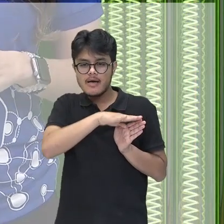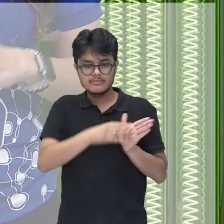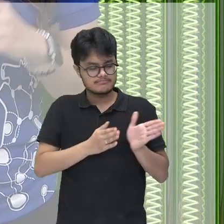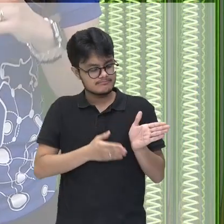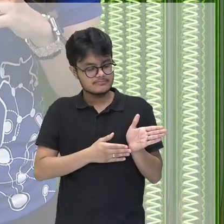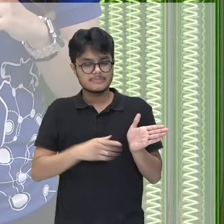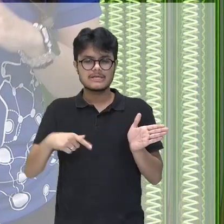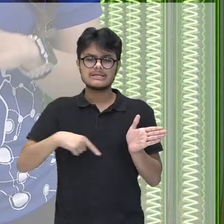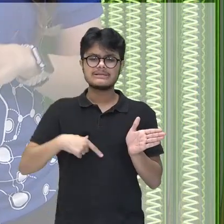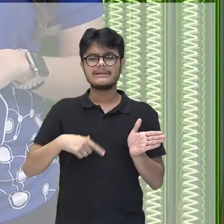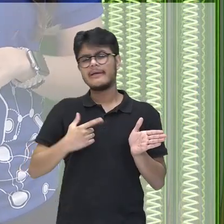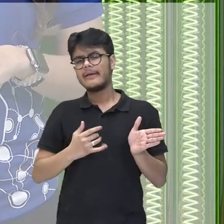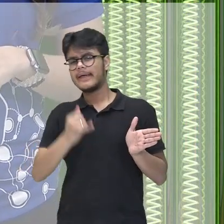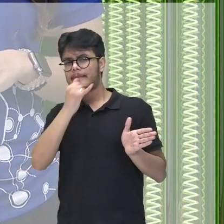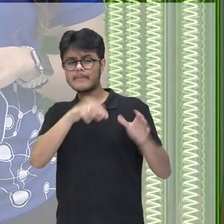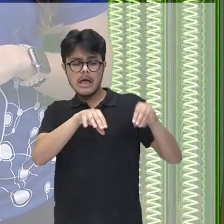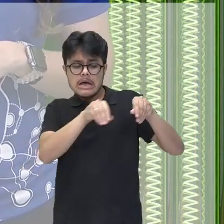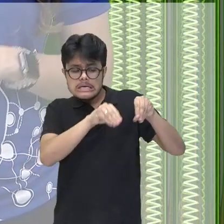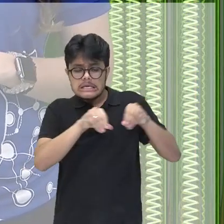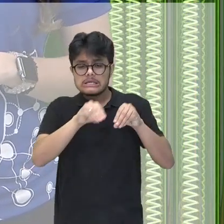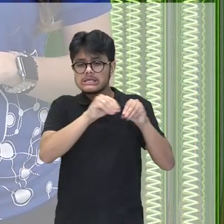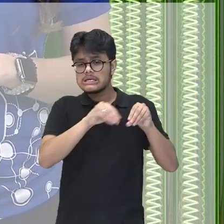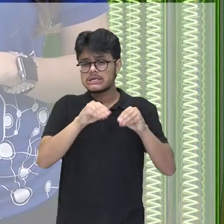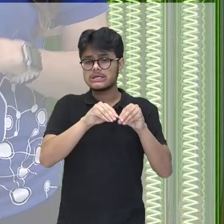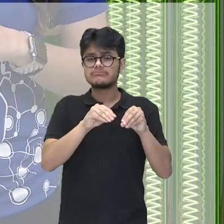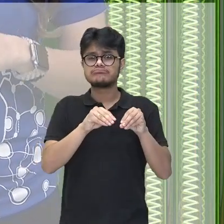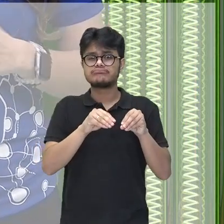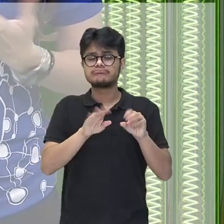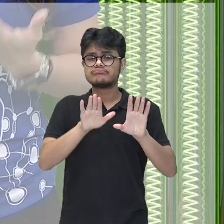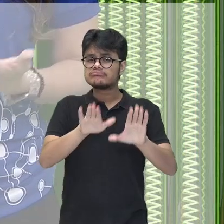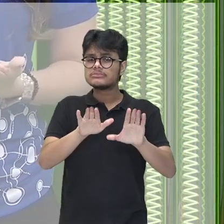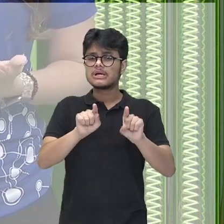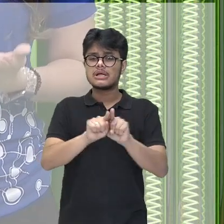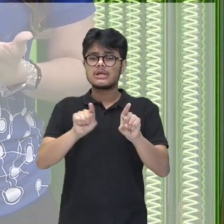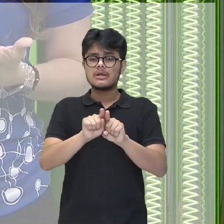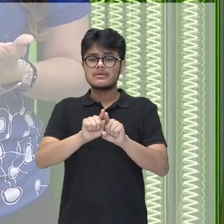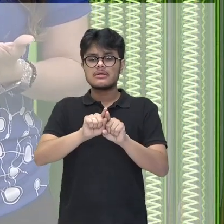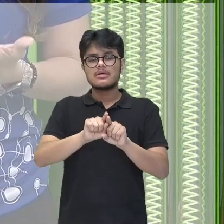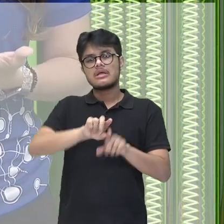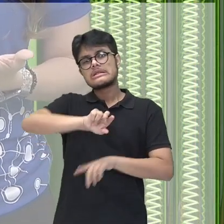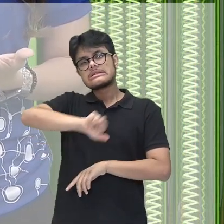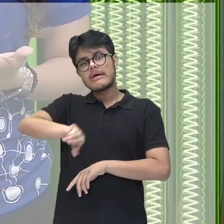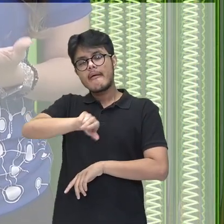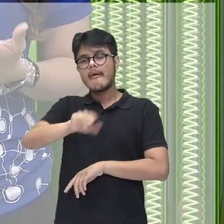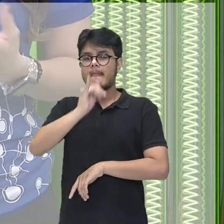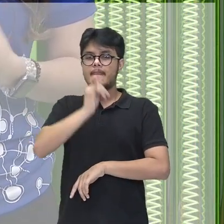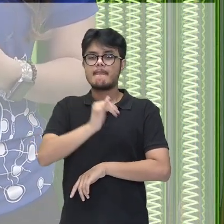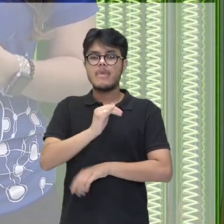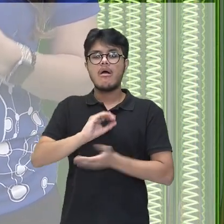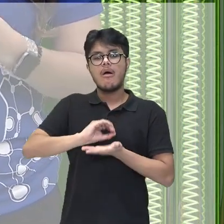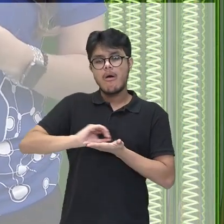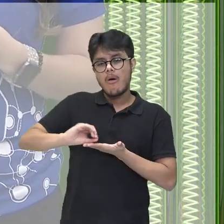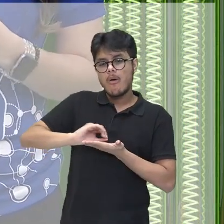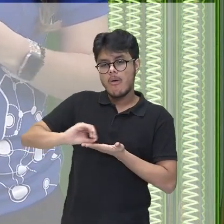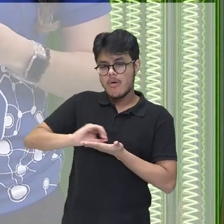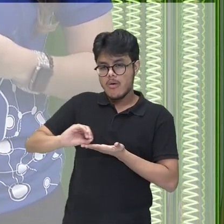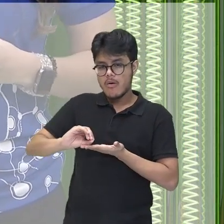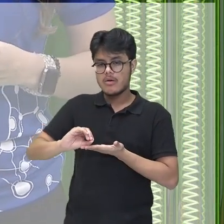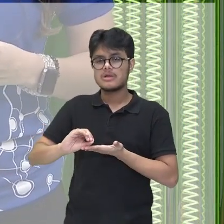como lama, como areia, impedindo a completa decomposição pela ação